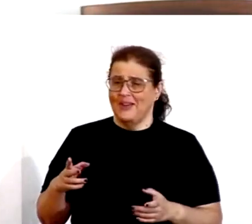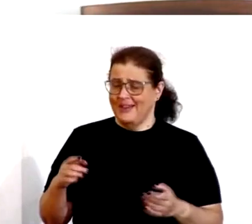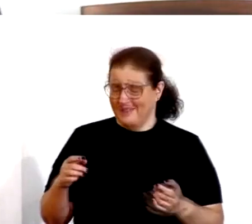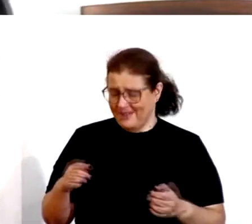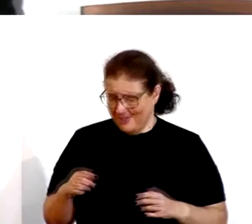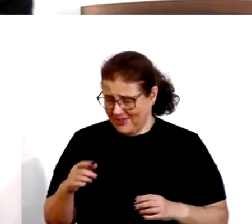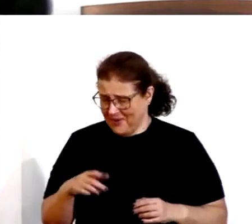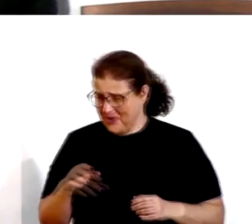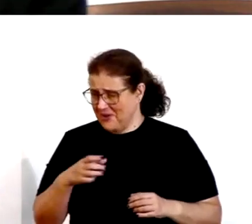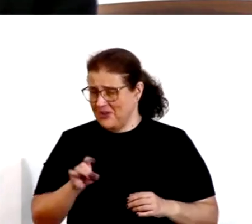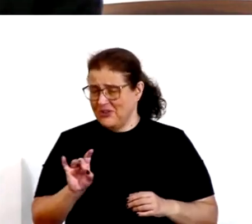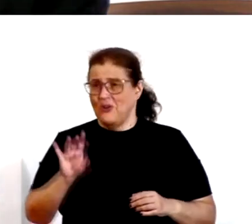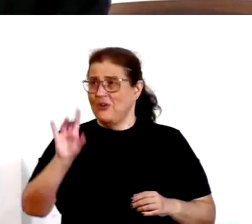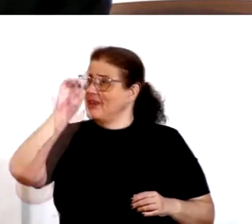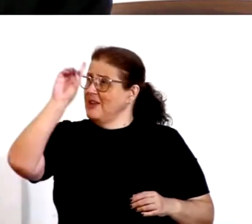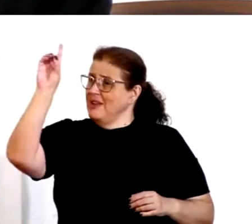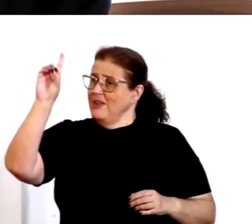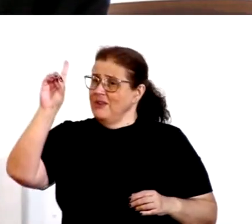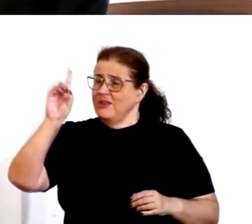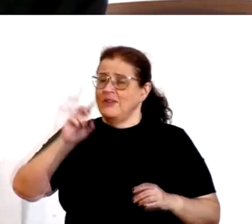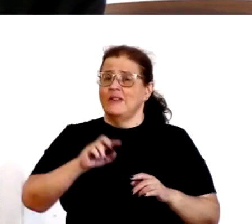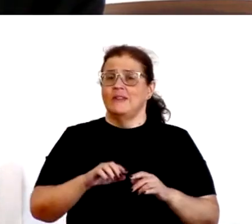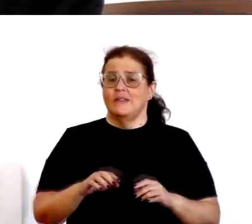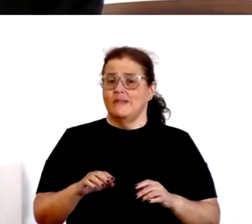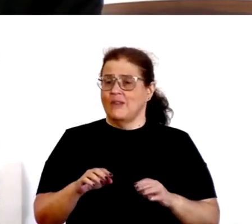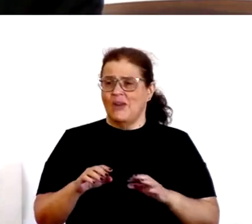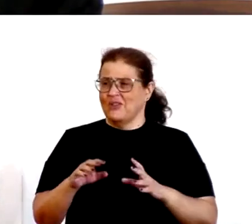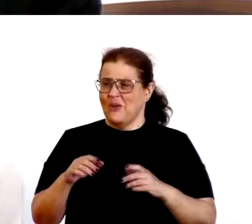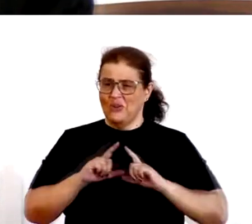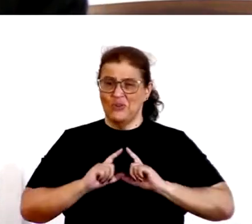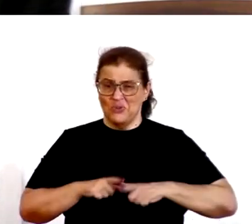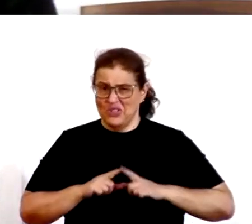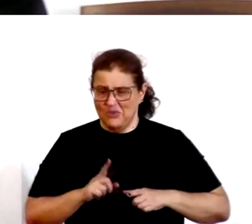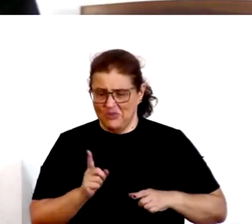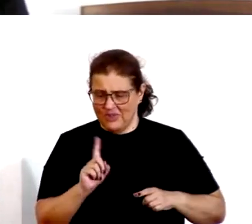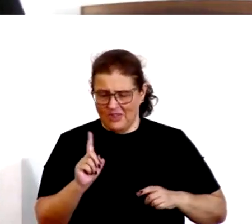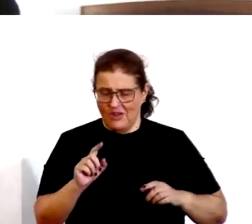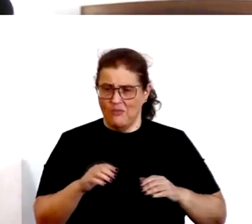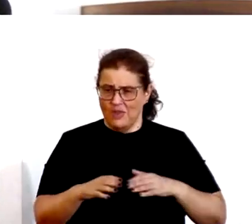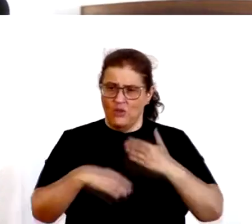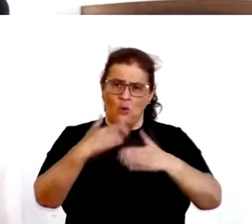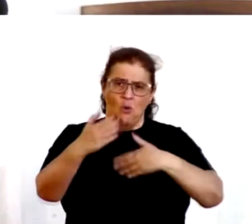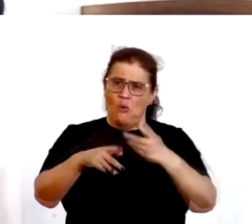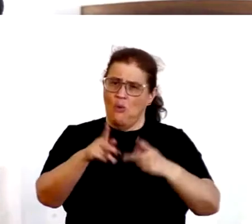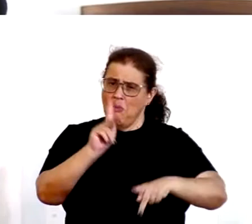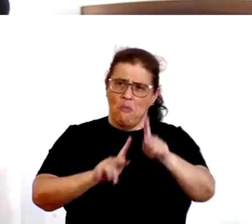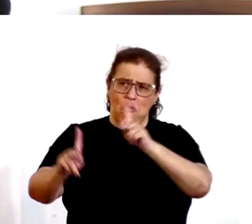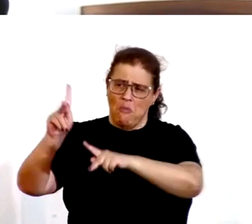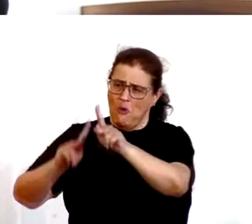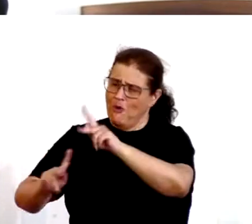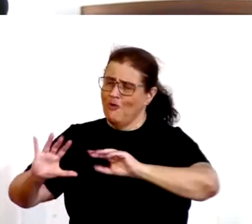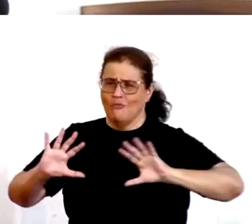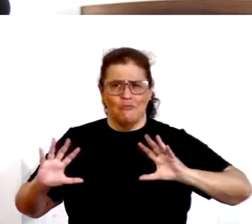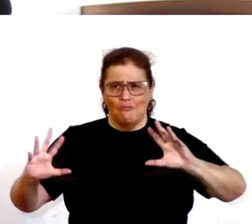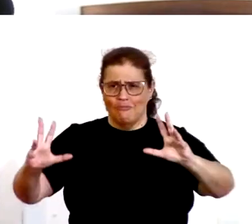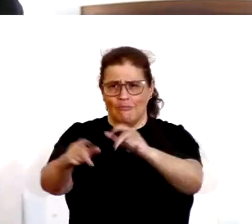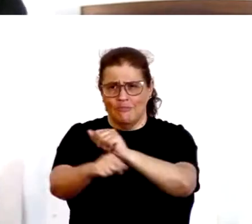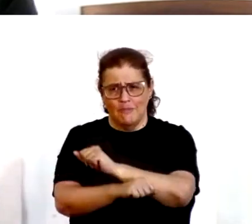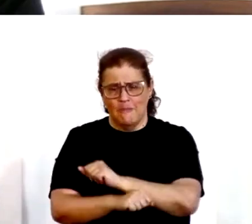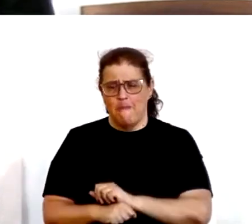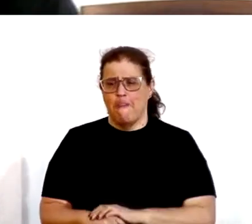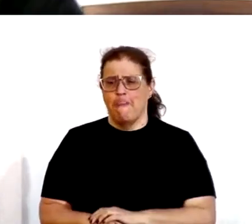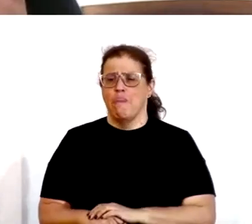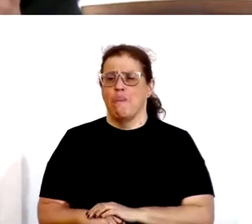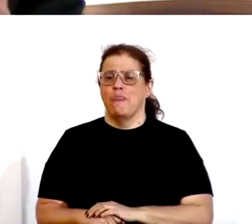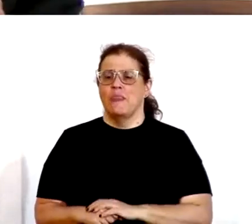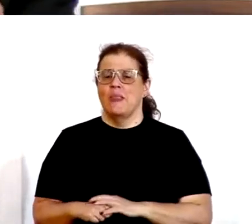judeus, também chegou aos gentios. E ele vai falar isso a partir do versículo 11, para